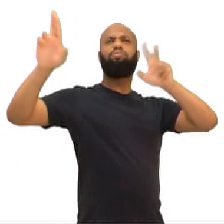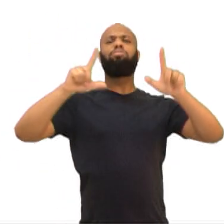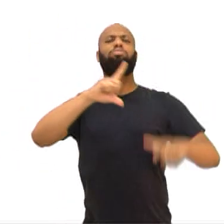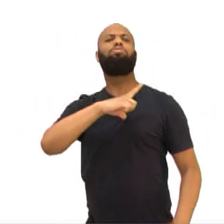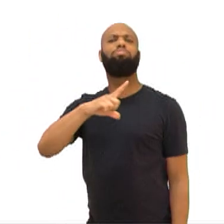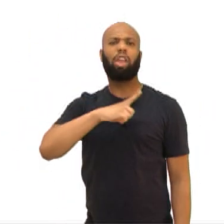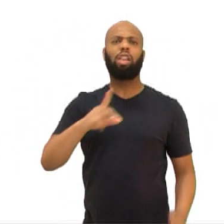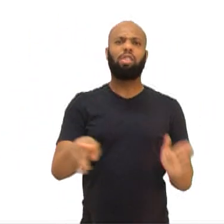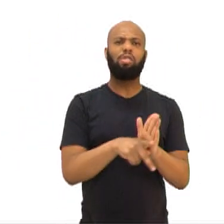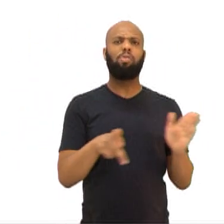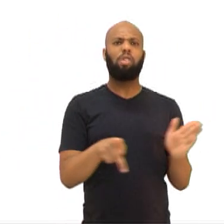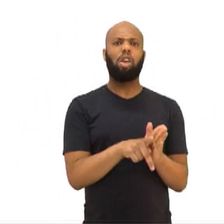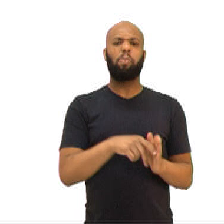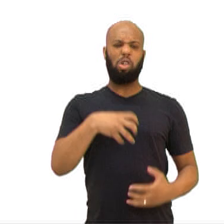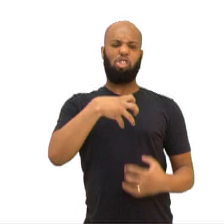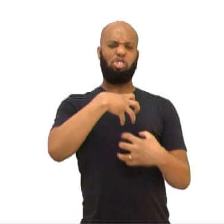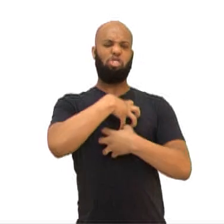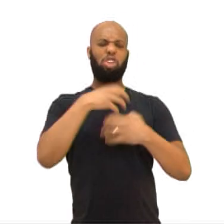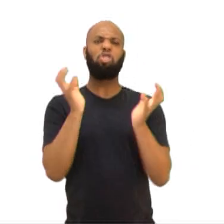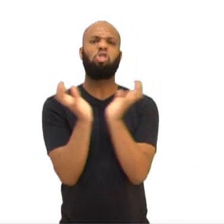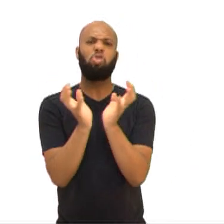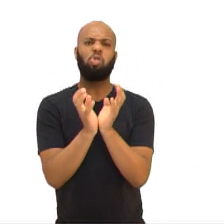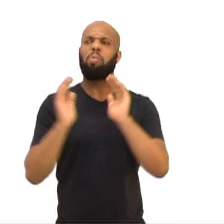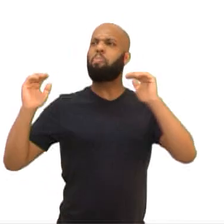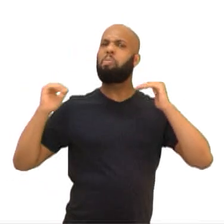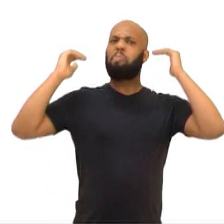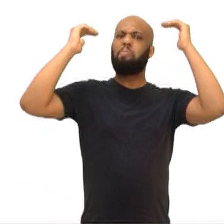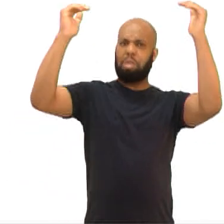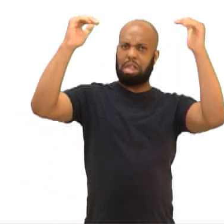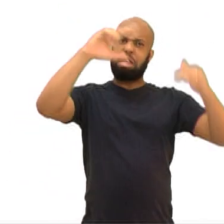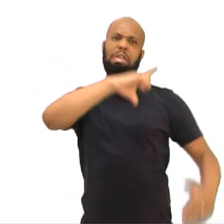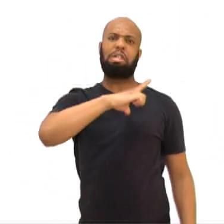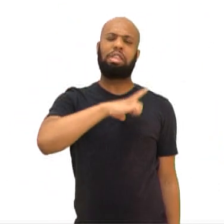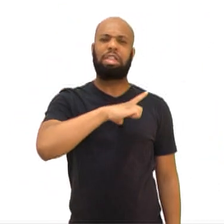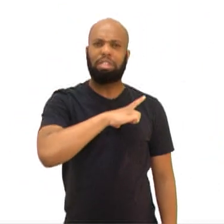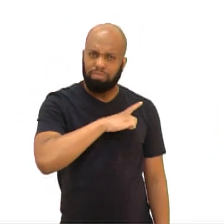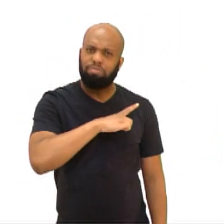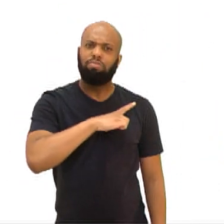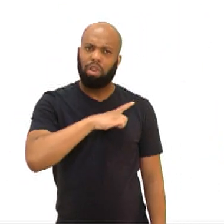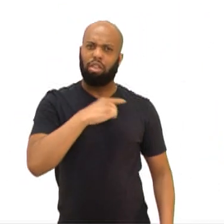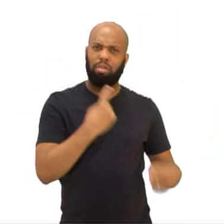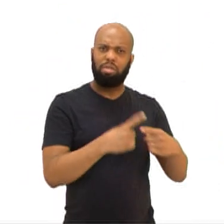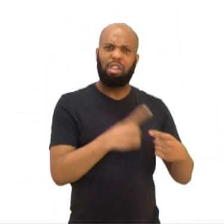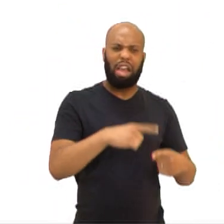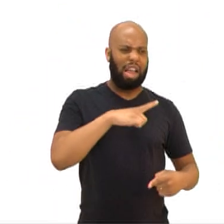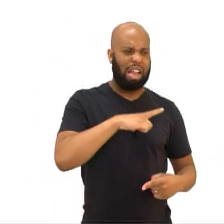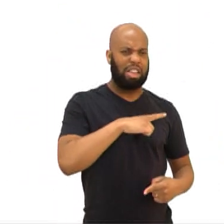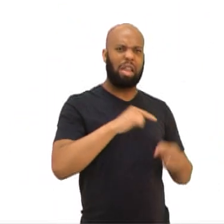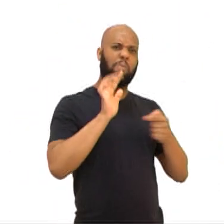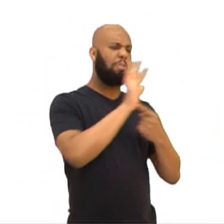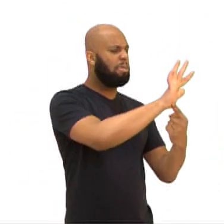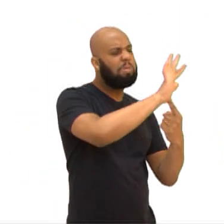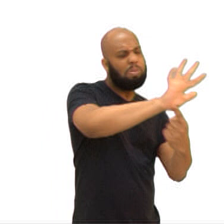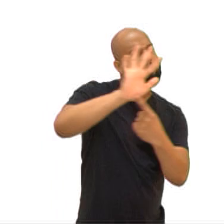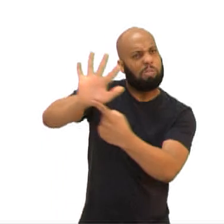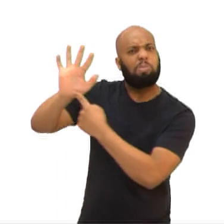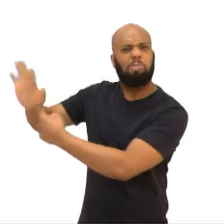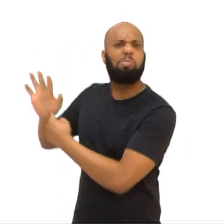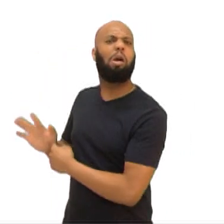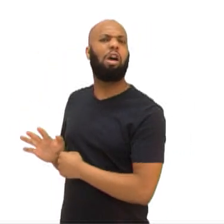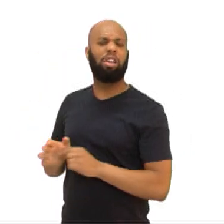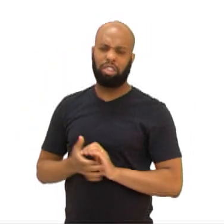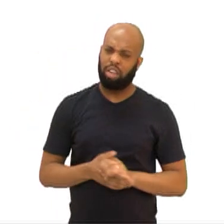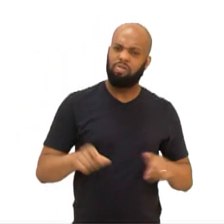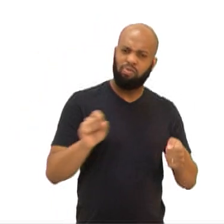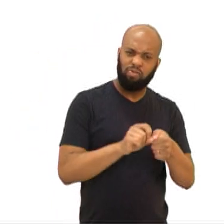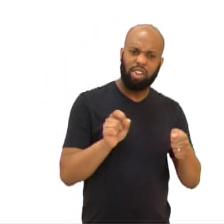estribos na barriga da burguesia. Meu Deus, desculpa, gente. Seria uma semana de escândalos literários e artísticos, de meter os